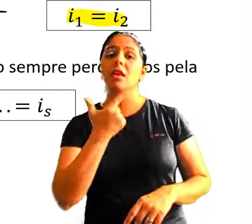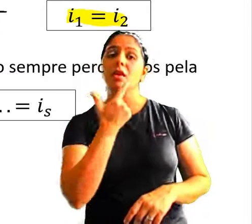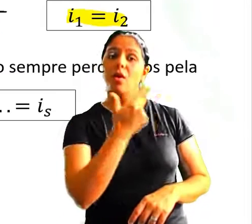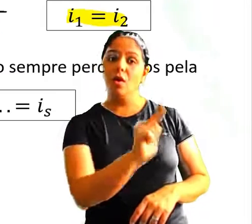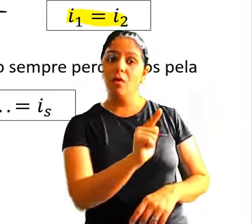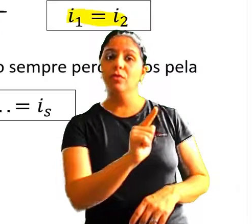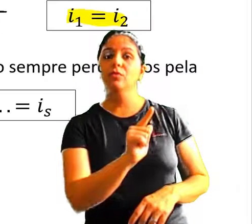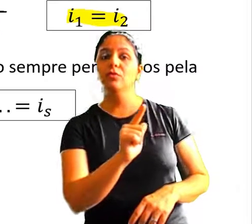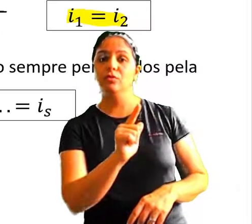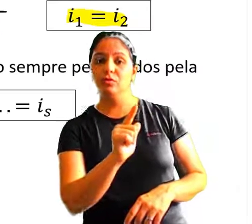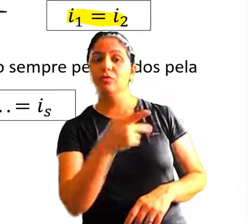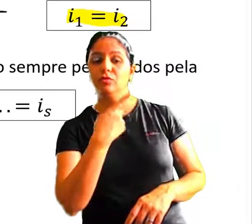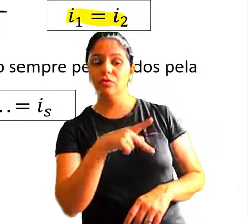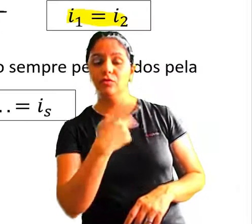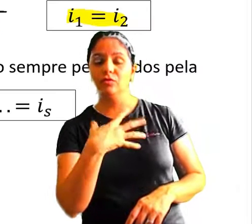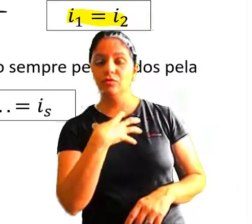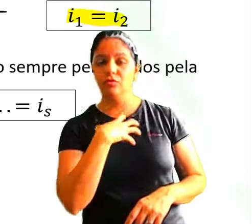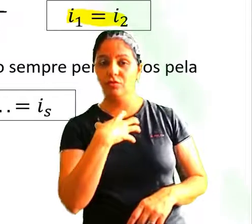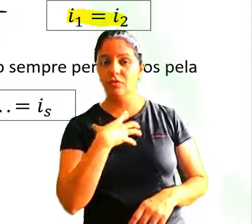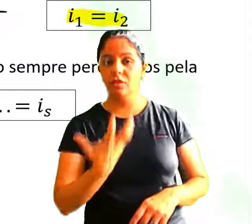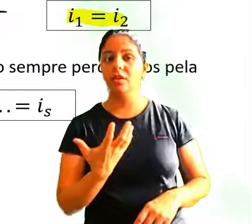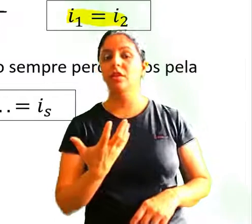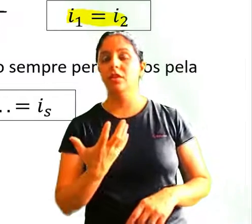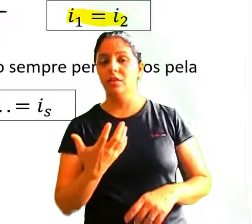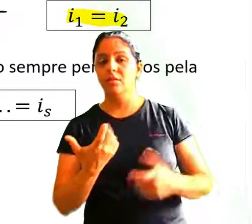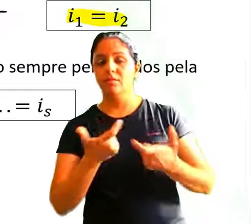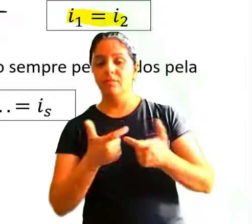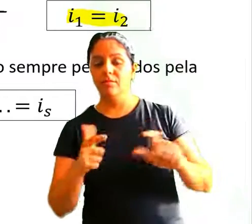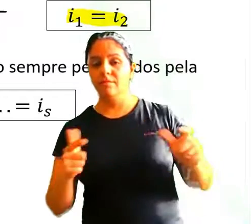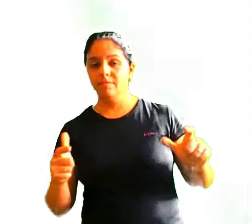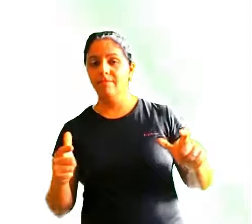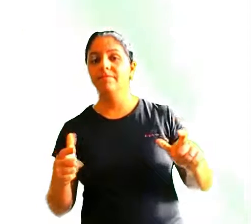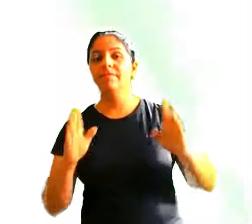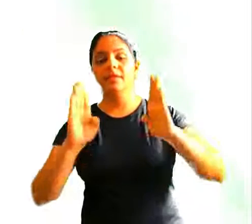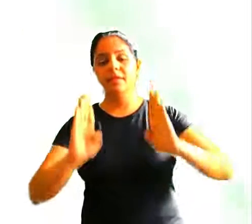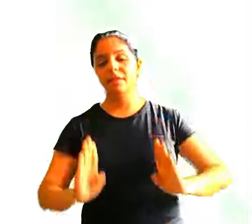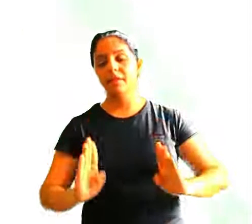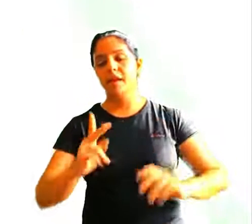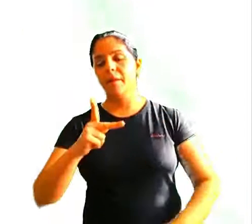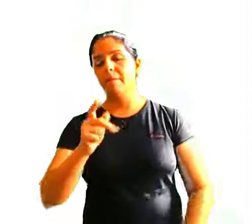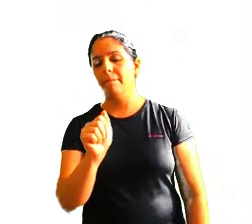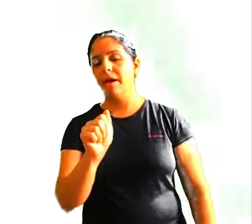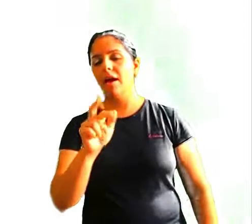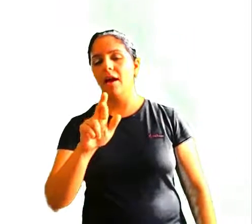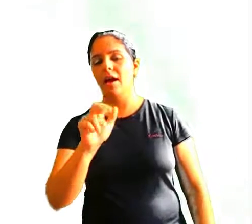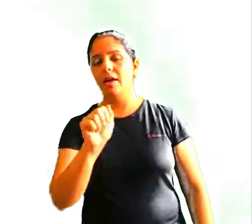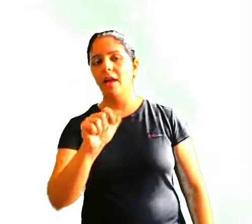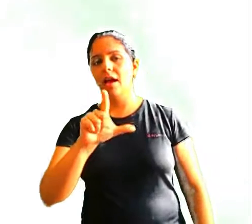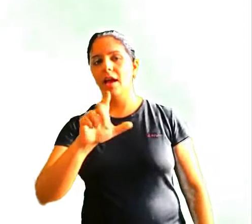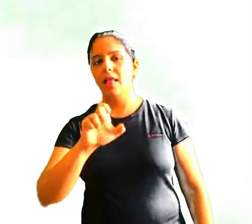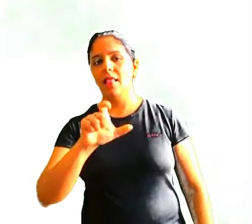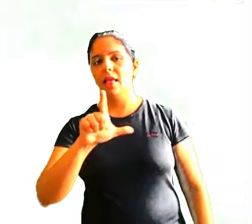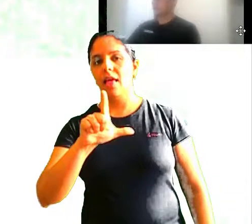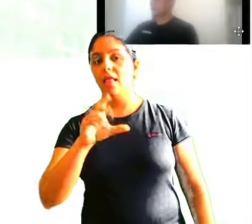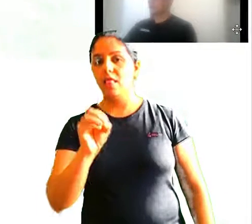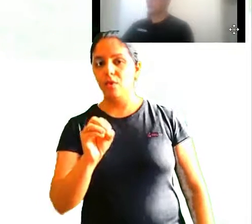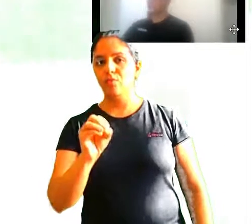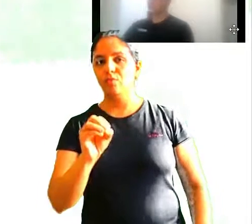Bom, além de elementos em série, a gente tem também elementos em paralelo, né? Deixa eu tirar aqui o